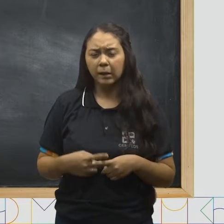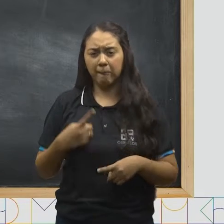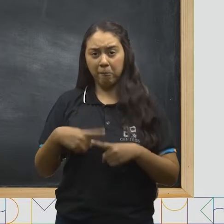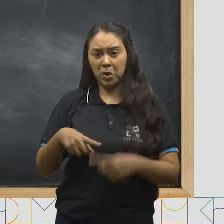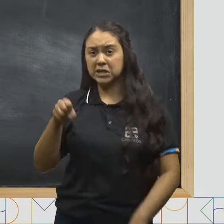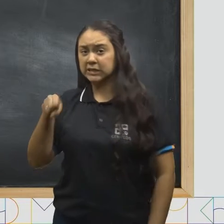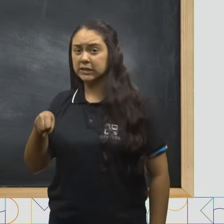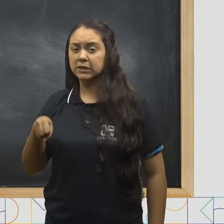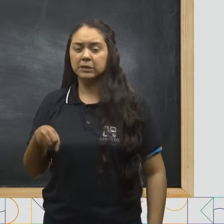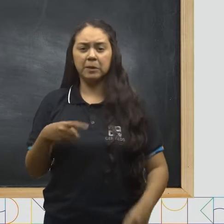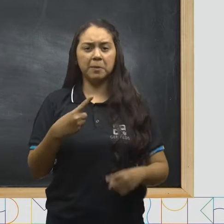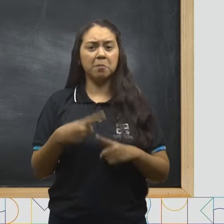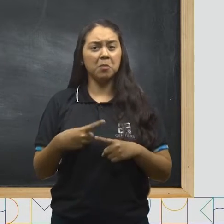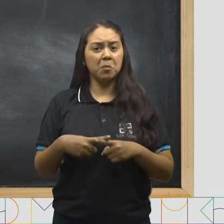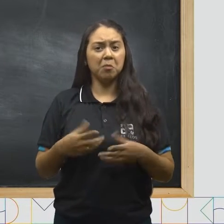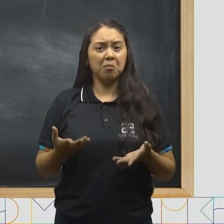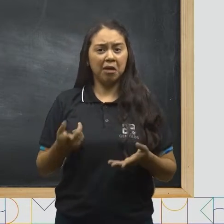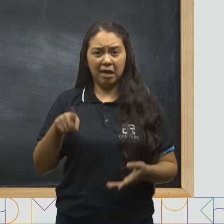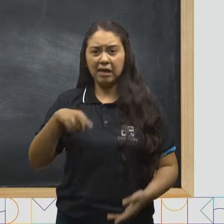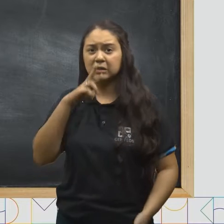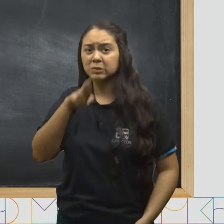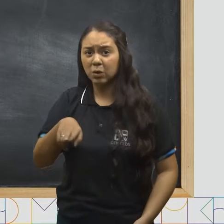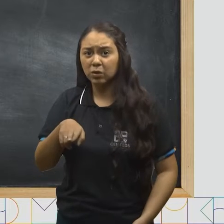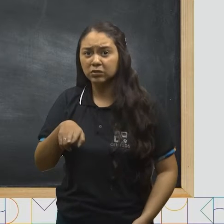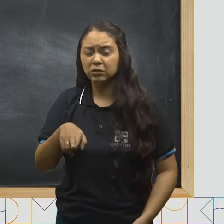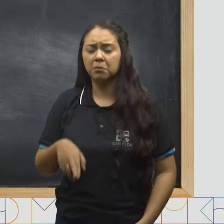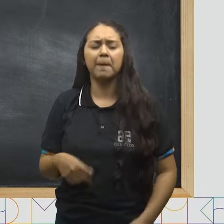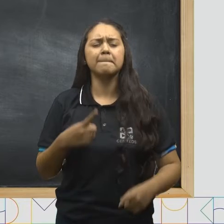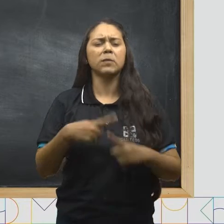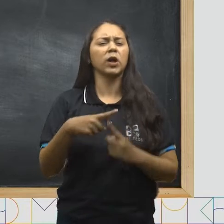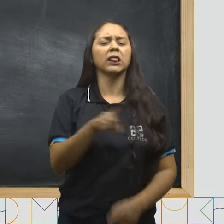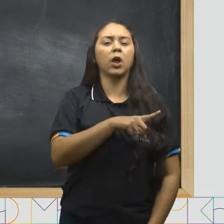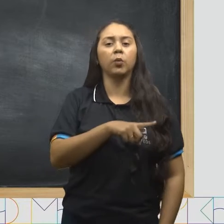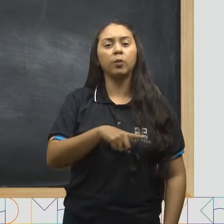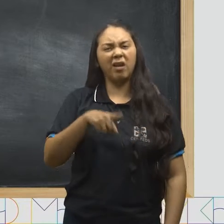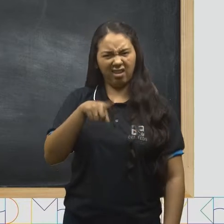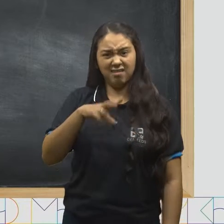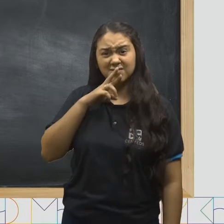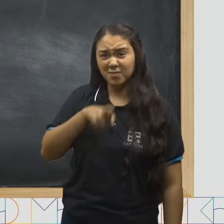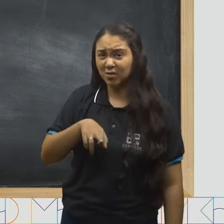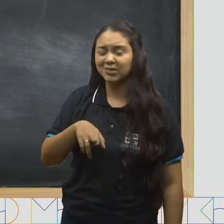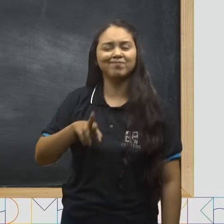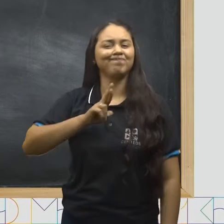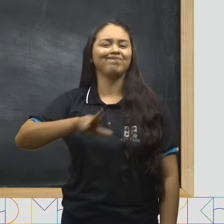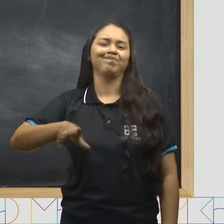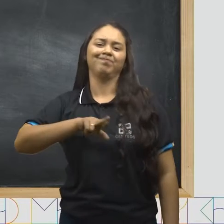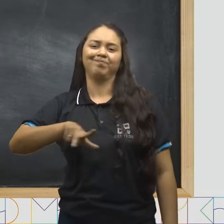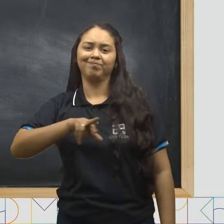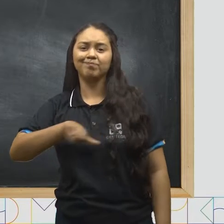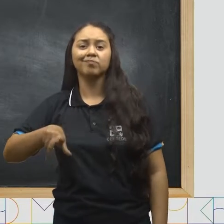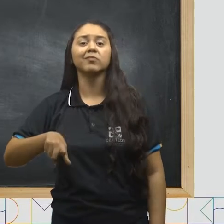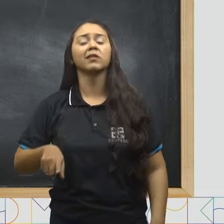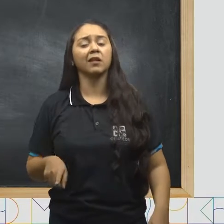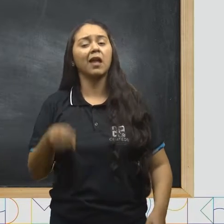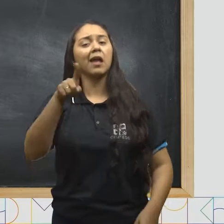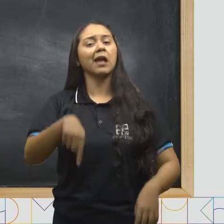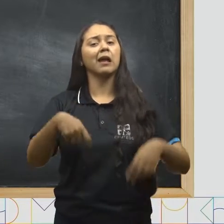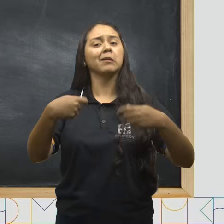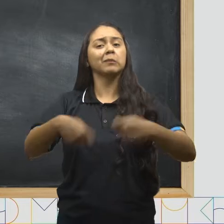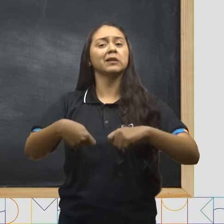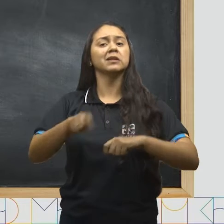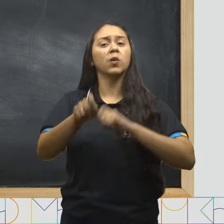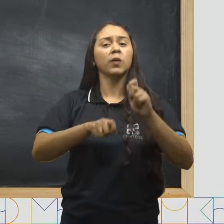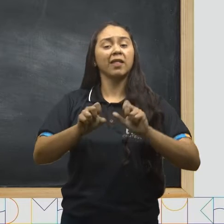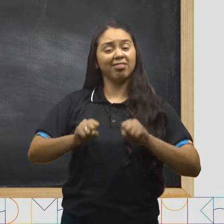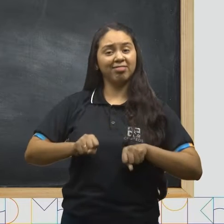Porque sim, não é resposta. E por que não, também não é resposta. É necessário que